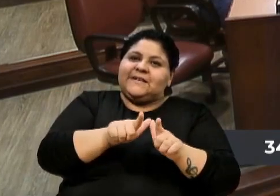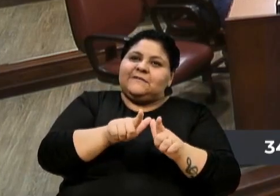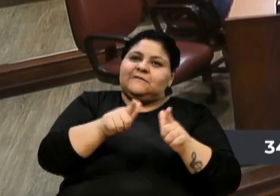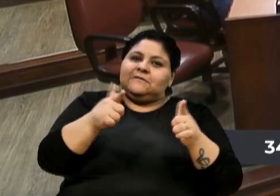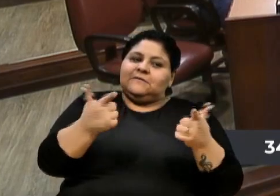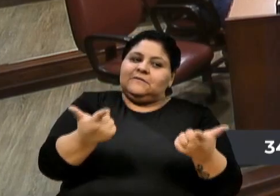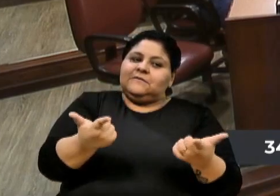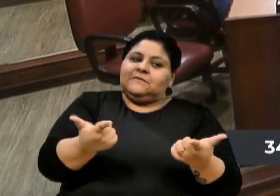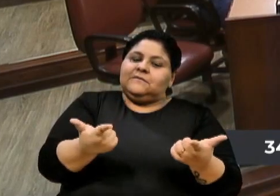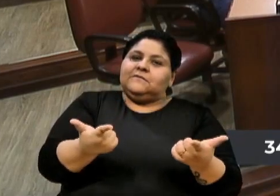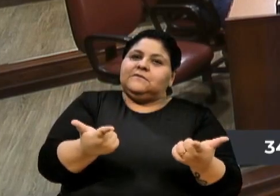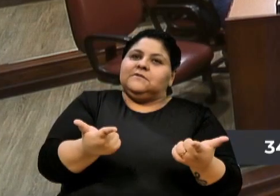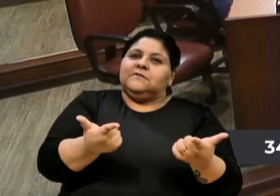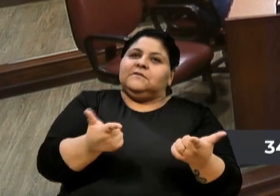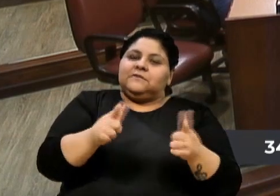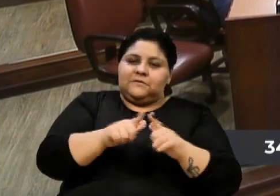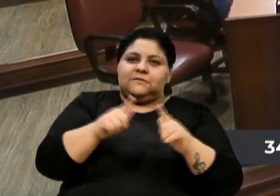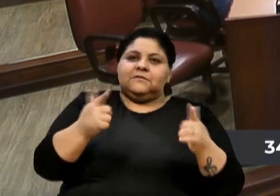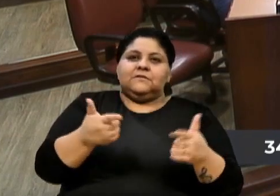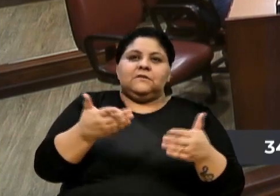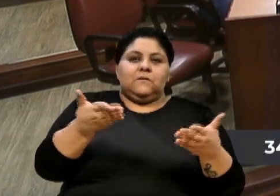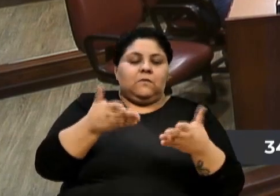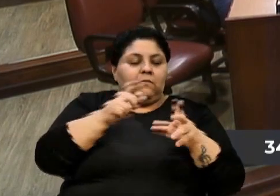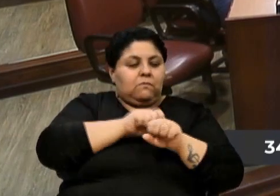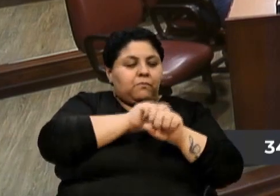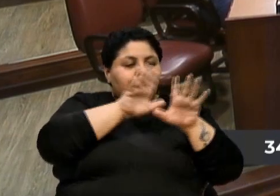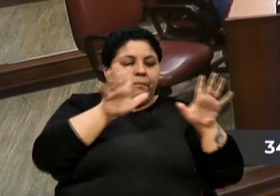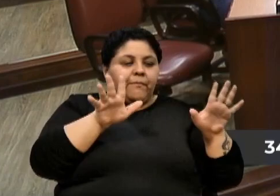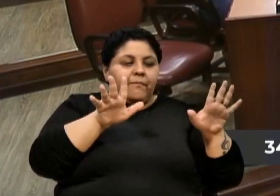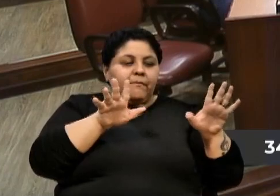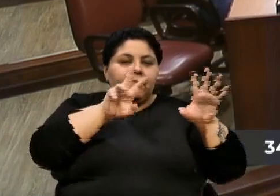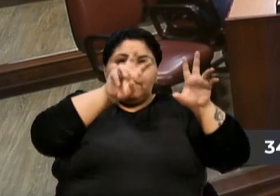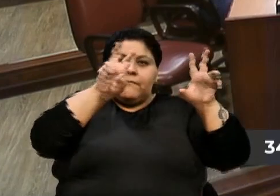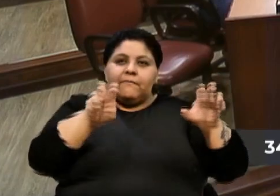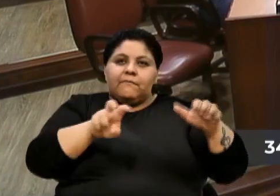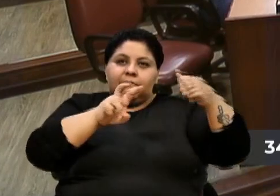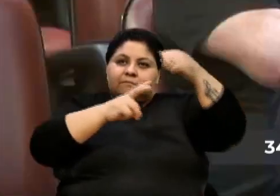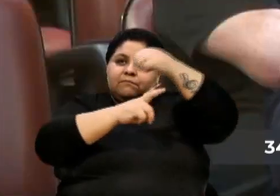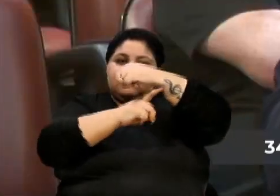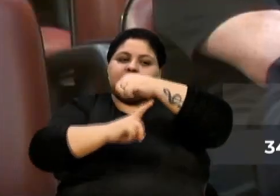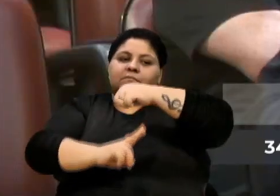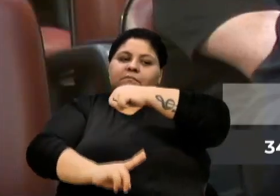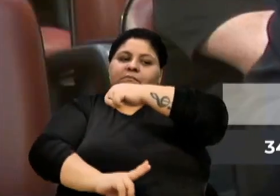aqui que traz assunto sobre a Ponte do Raposo,